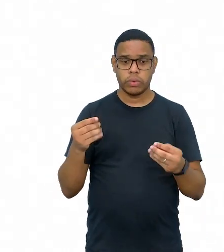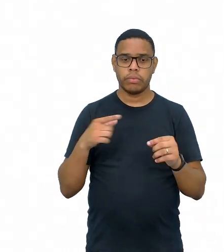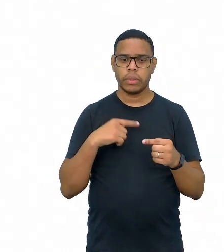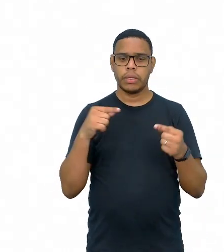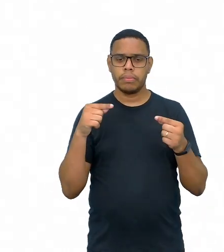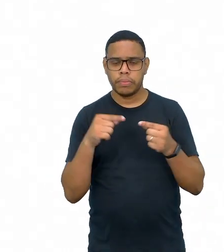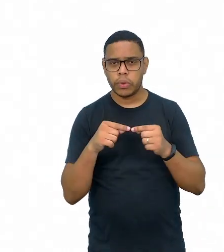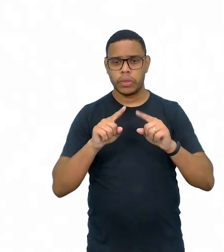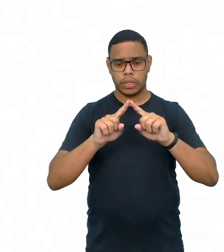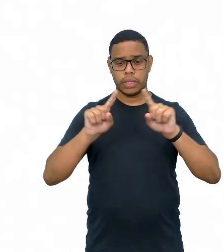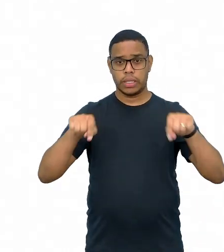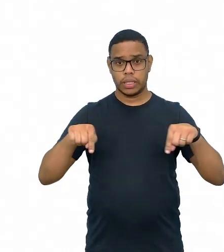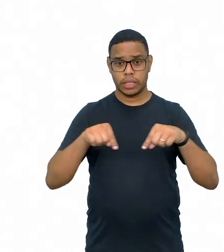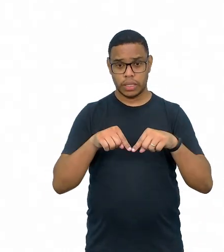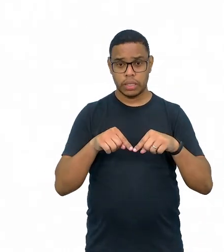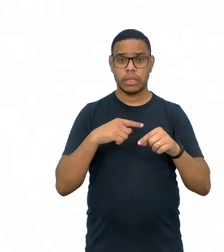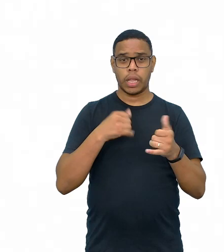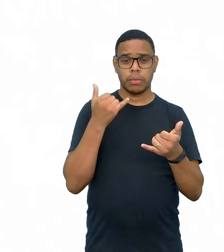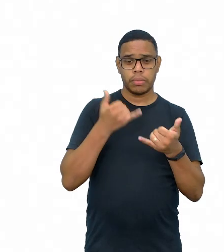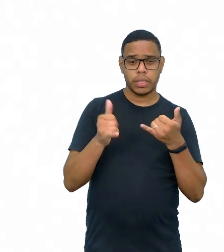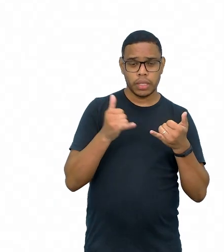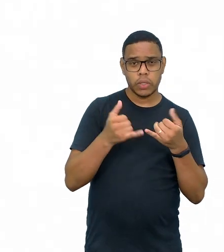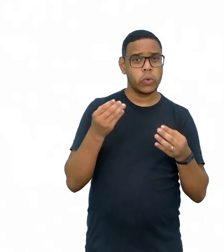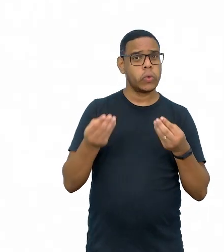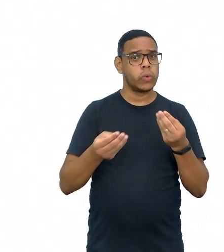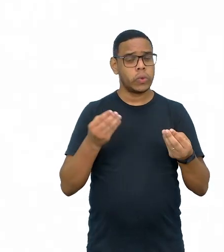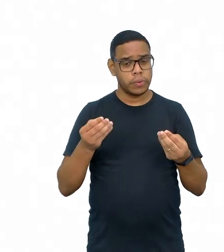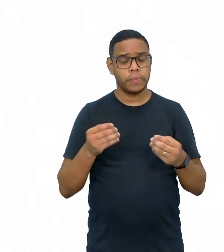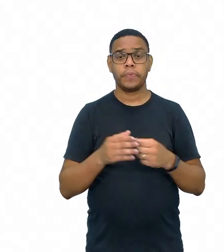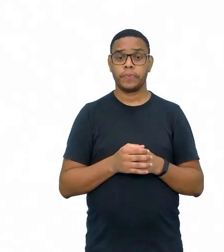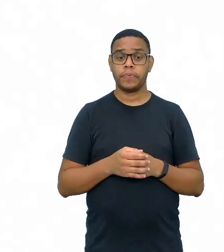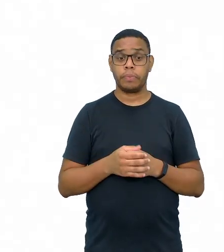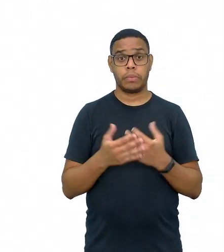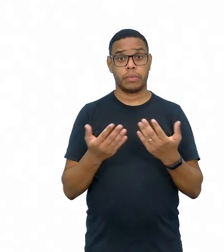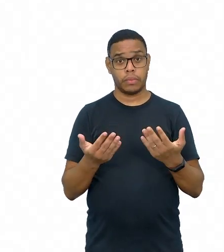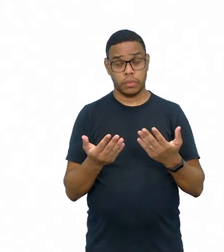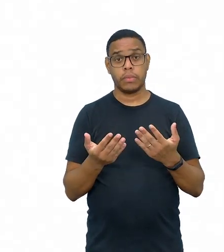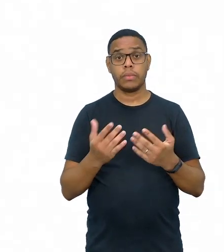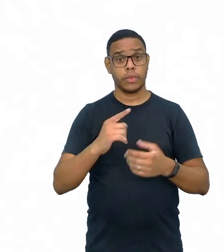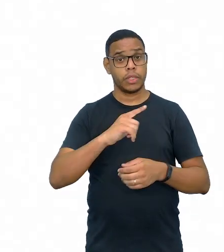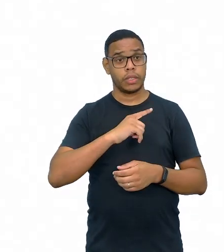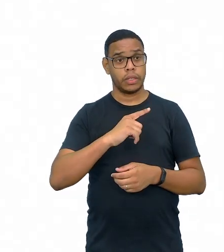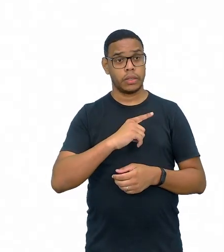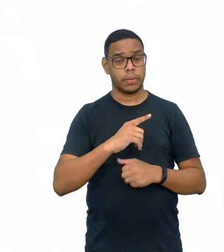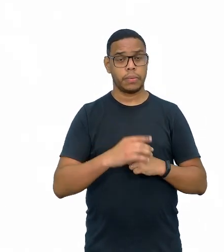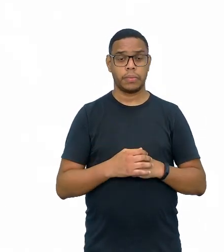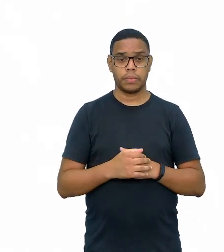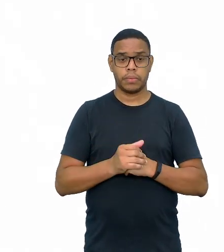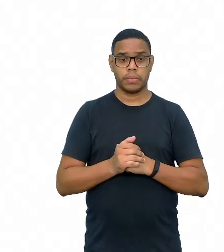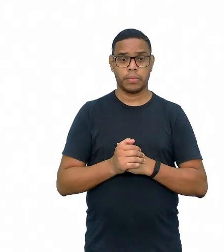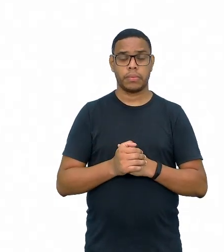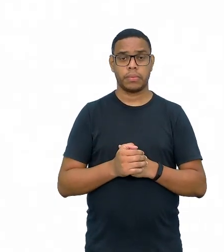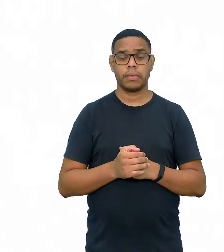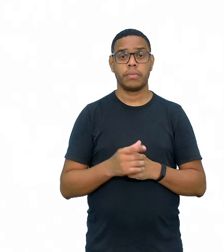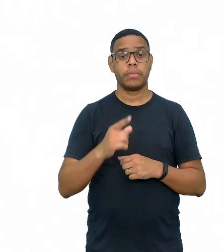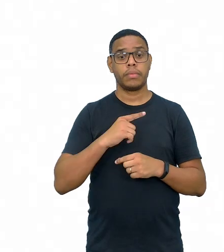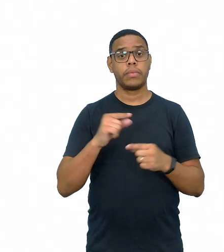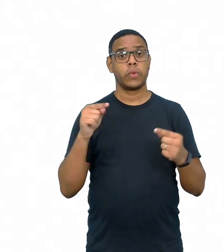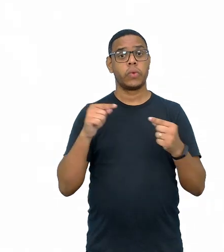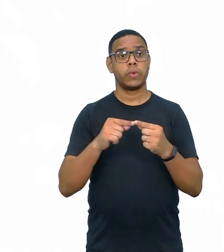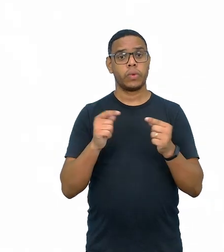de triângulos, com semelhança de triângulos. Então, é o que está embutido